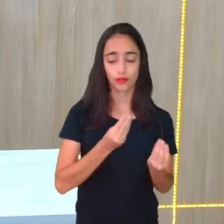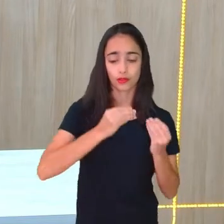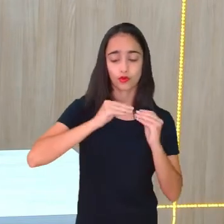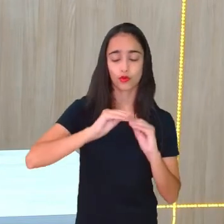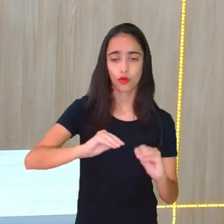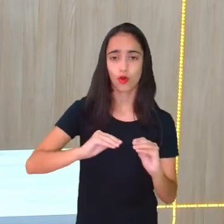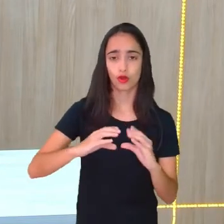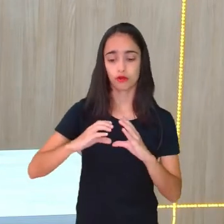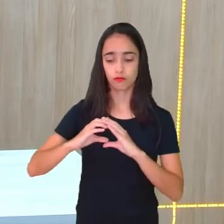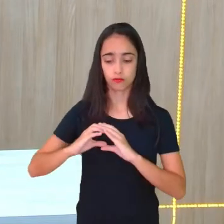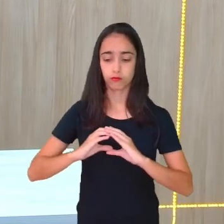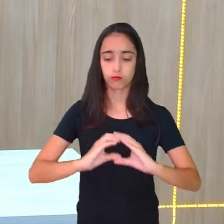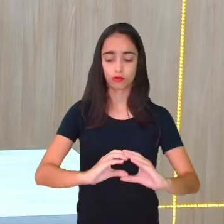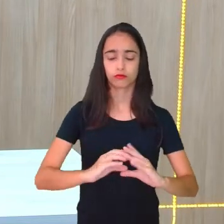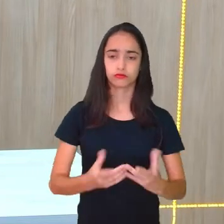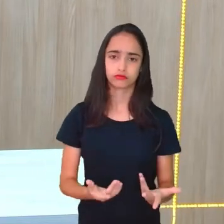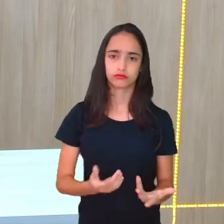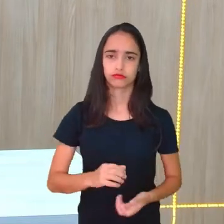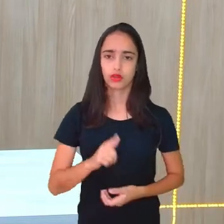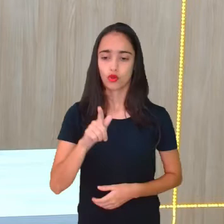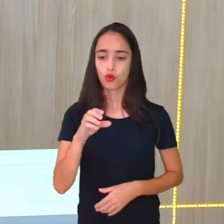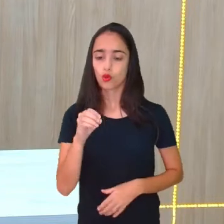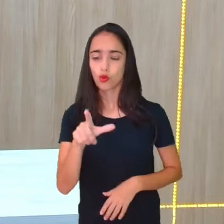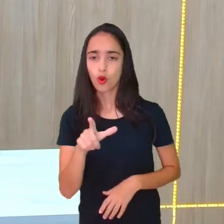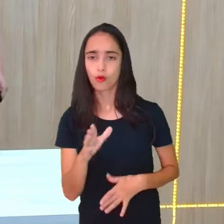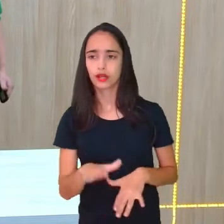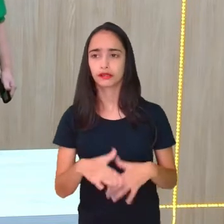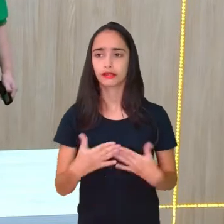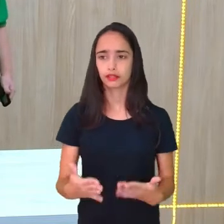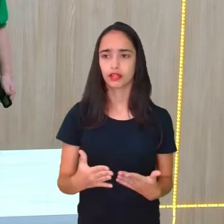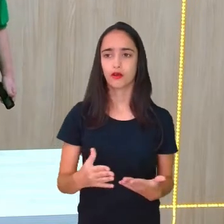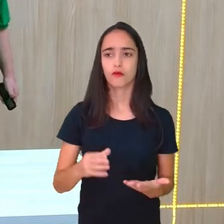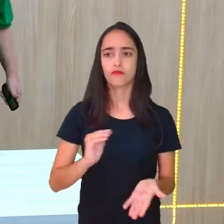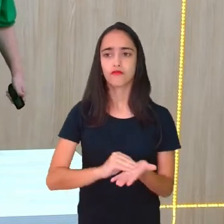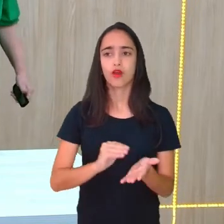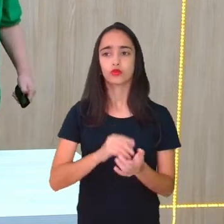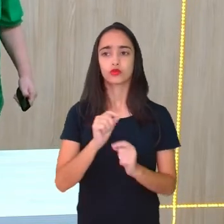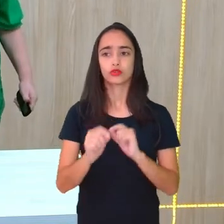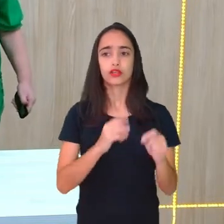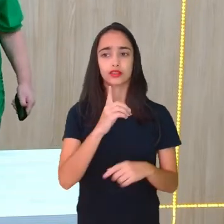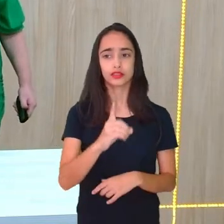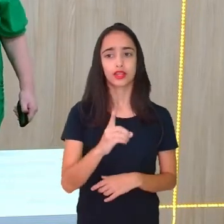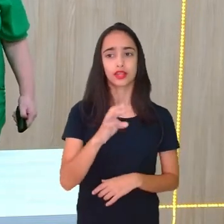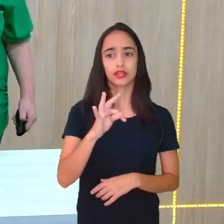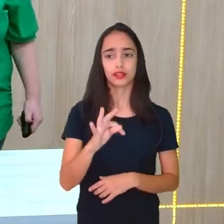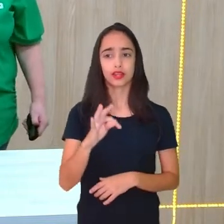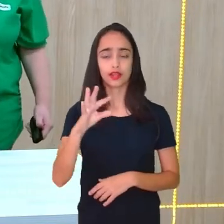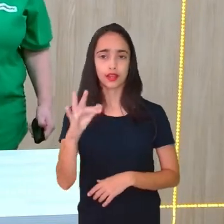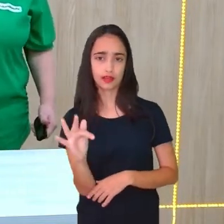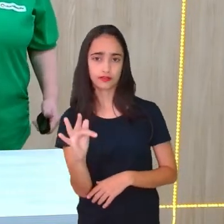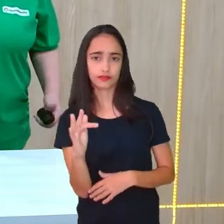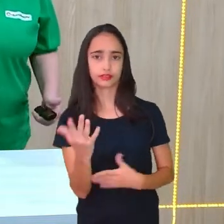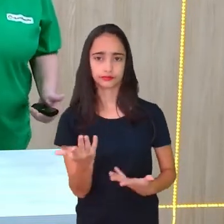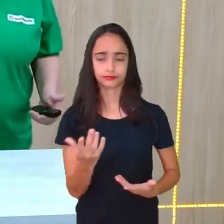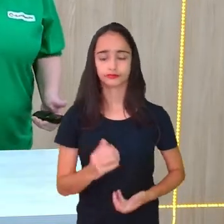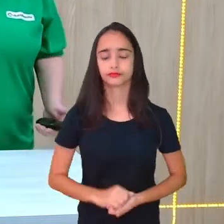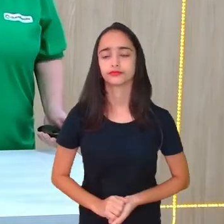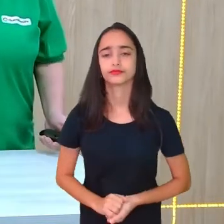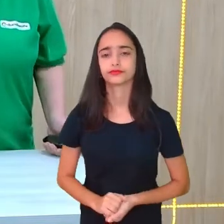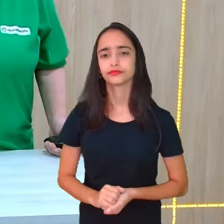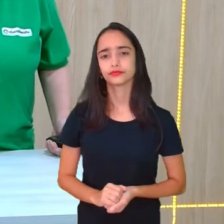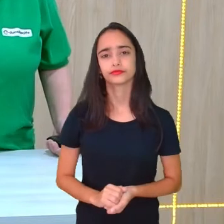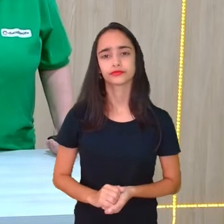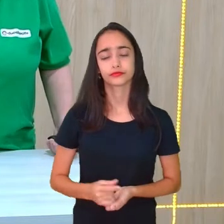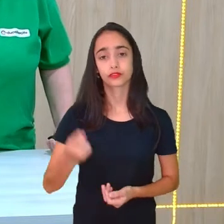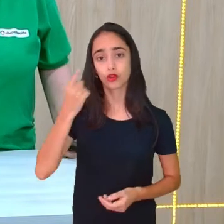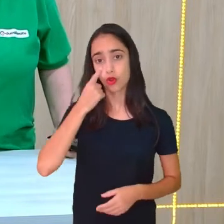é defesa, trave e fora. Tudo bem, pessoal? Veja, e se